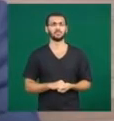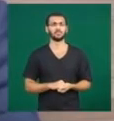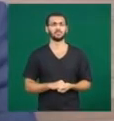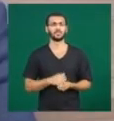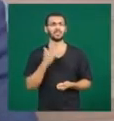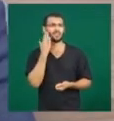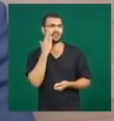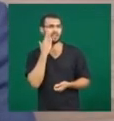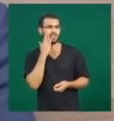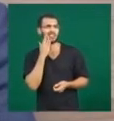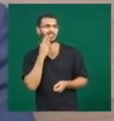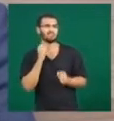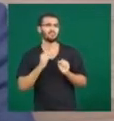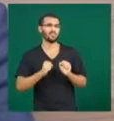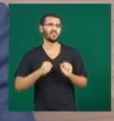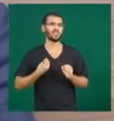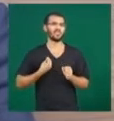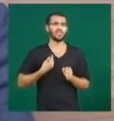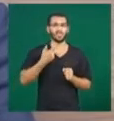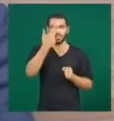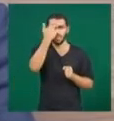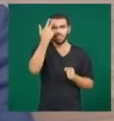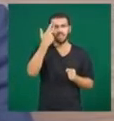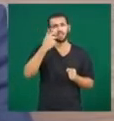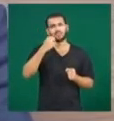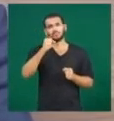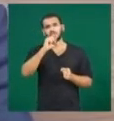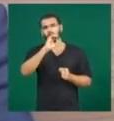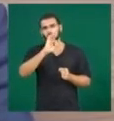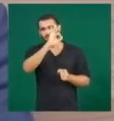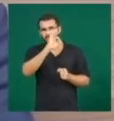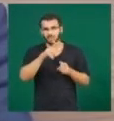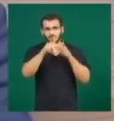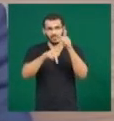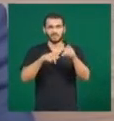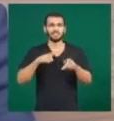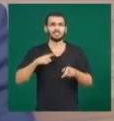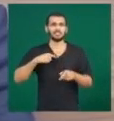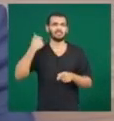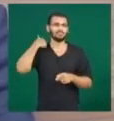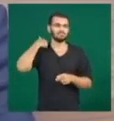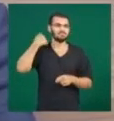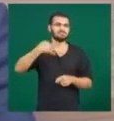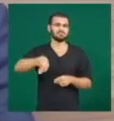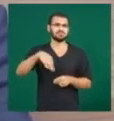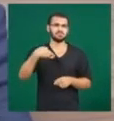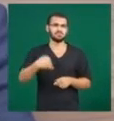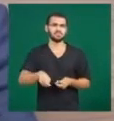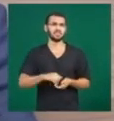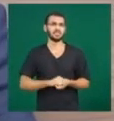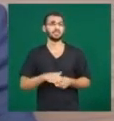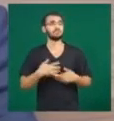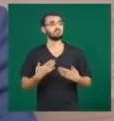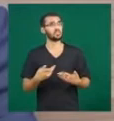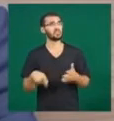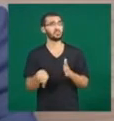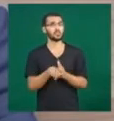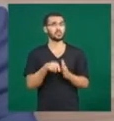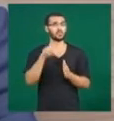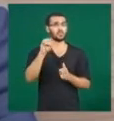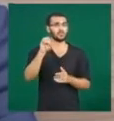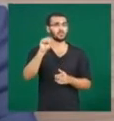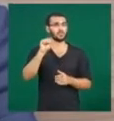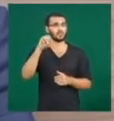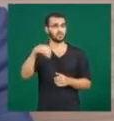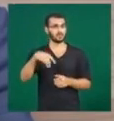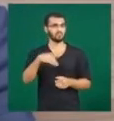Você sabia que em algum momento da vida, 80% em média das pessoas vão sofrer de alguma dor nas costas? Isso de acordo com a Organização Mundial de